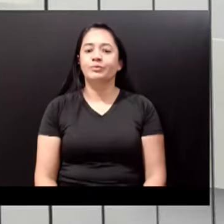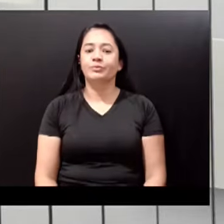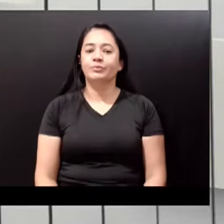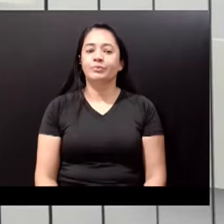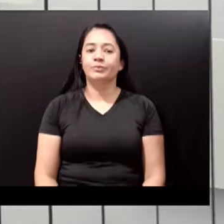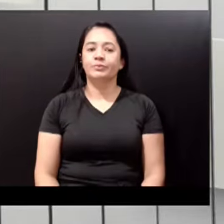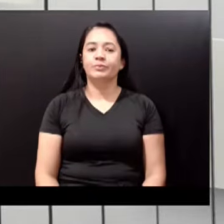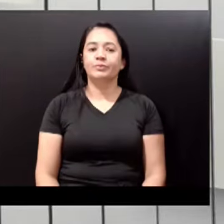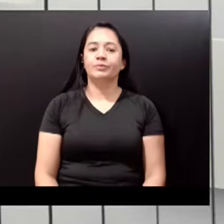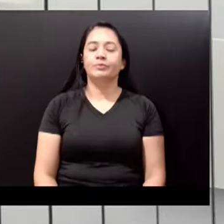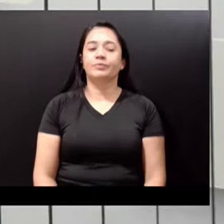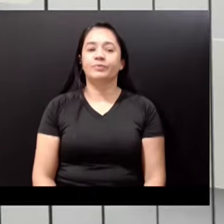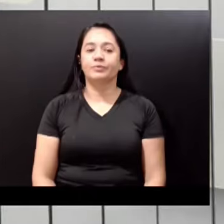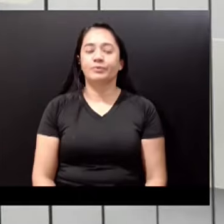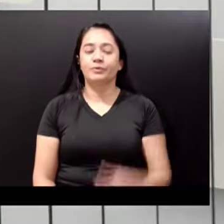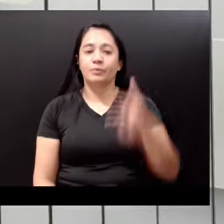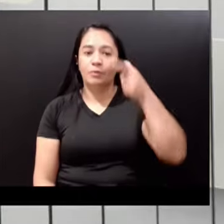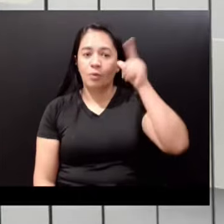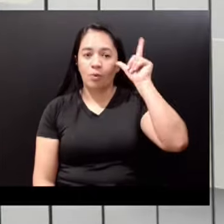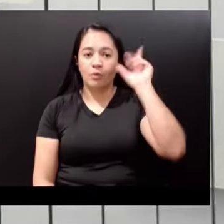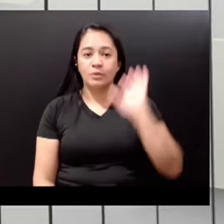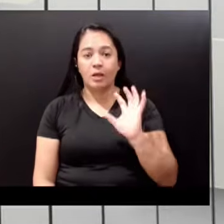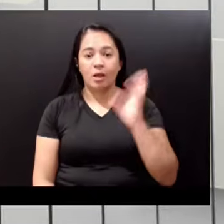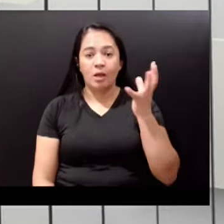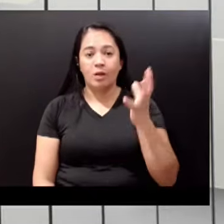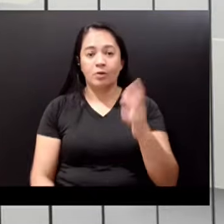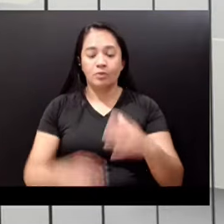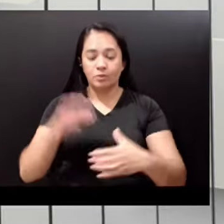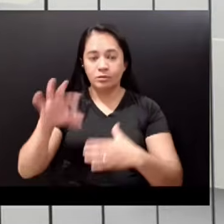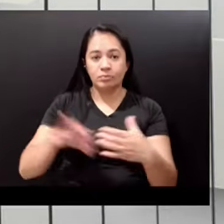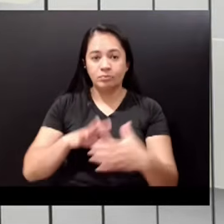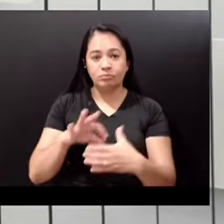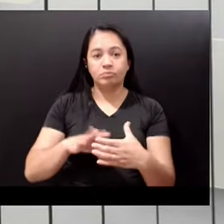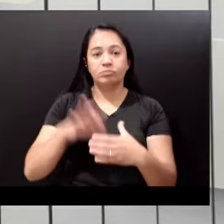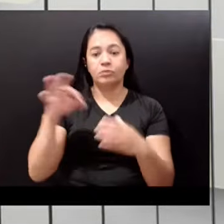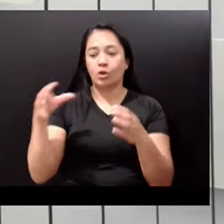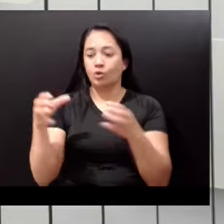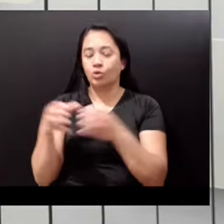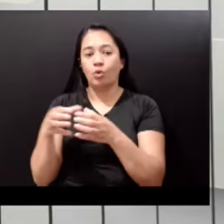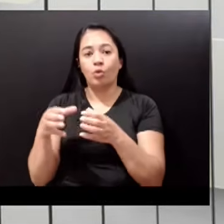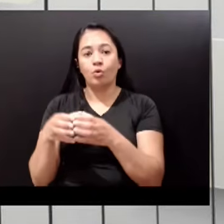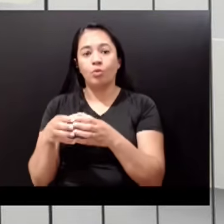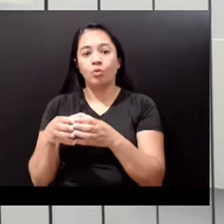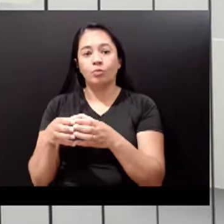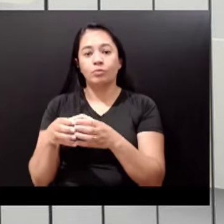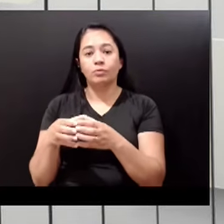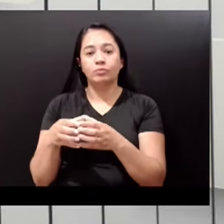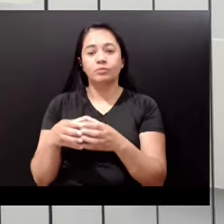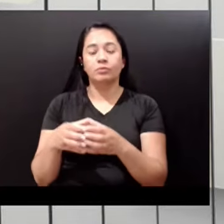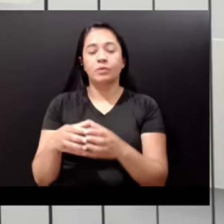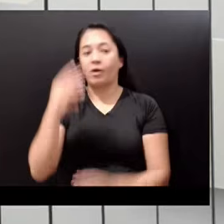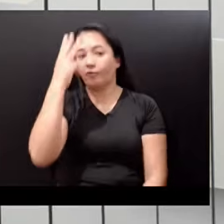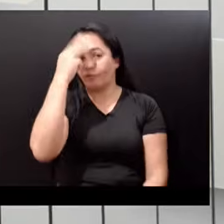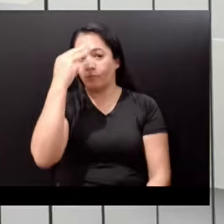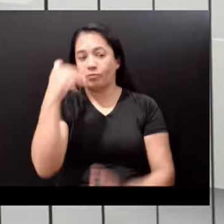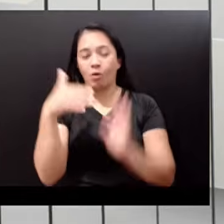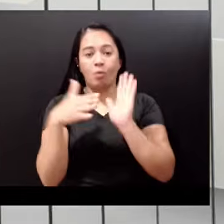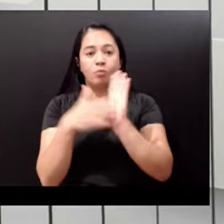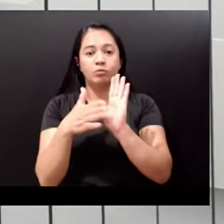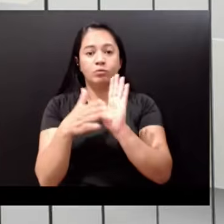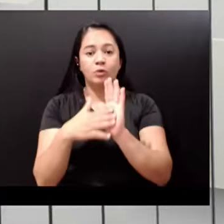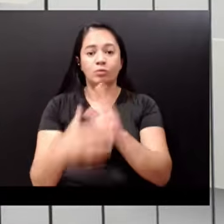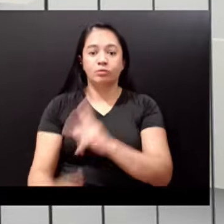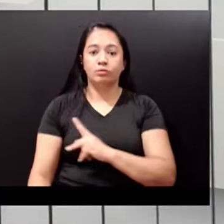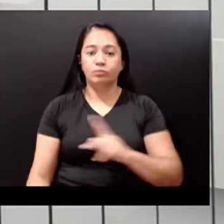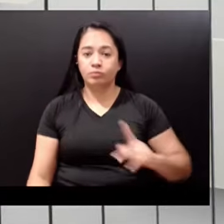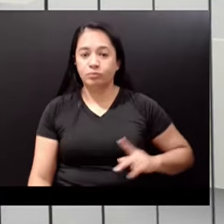E ontem aconteceu o sorteio dos membros desta comissão. Wagner Romão, que propôs, é o presidente, e vão